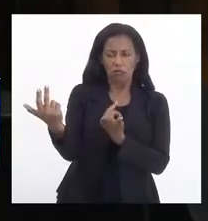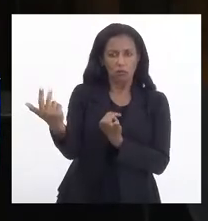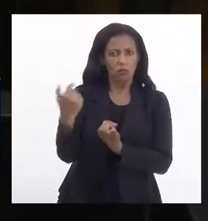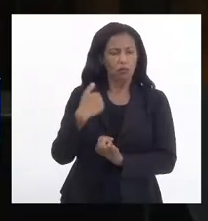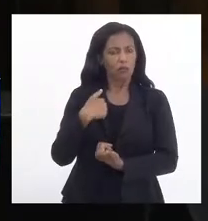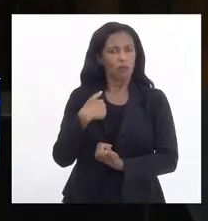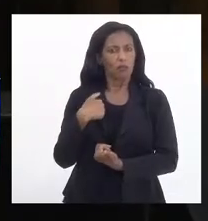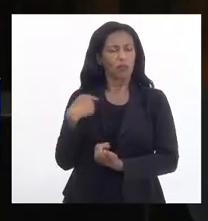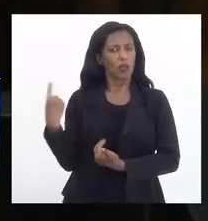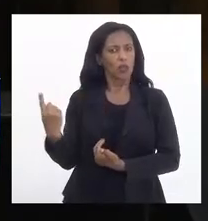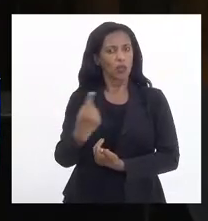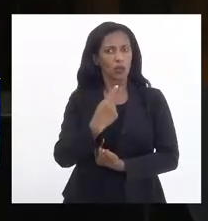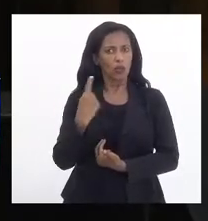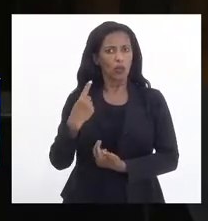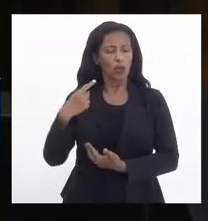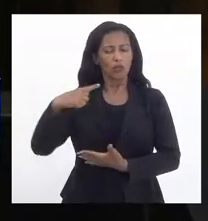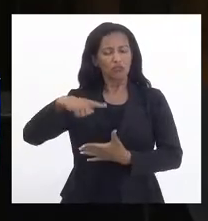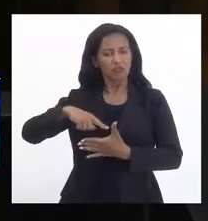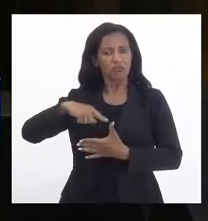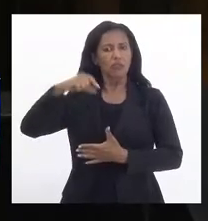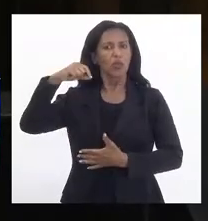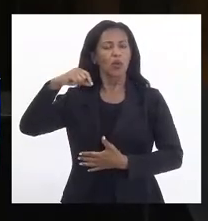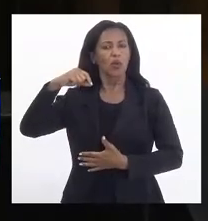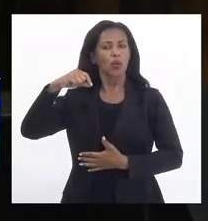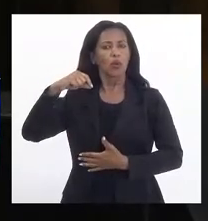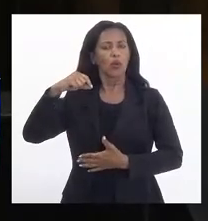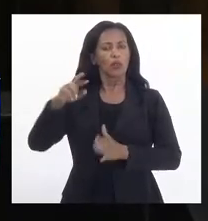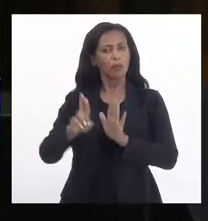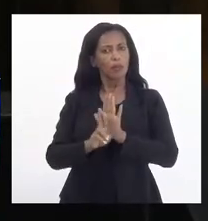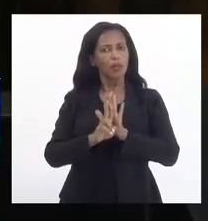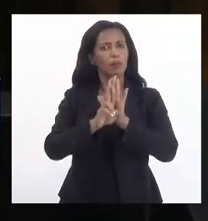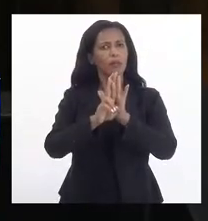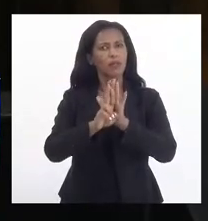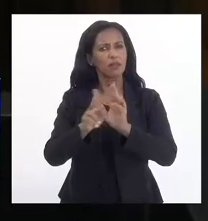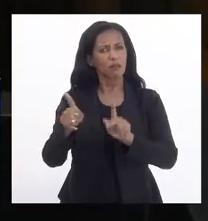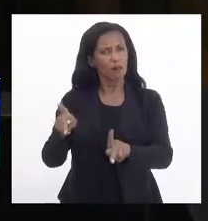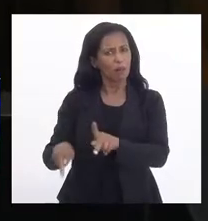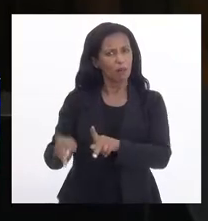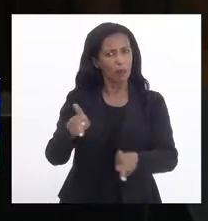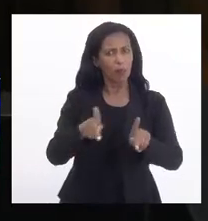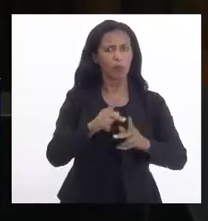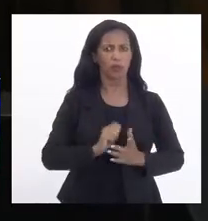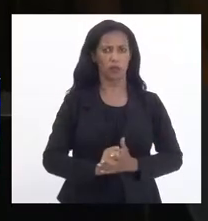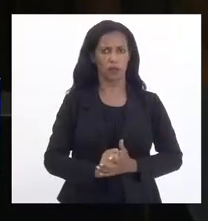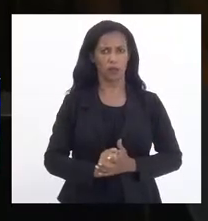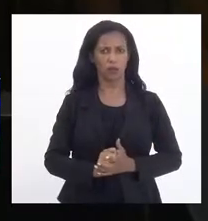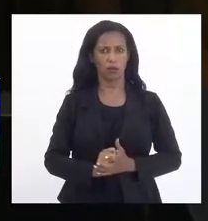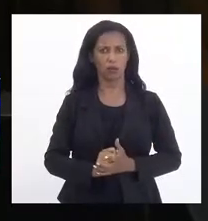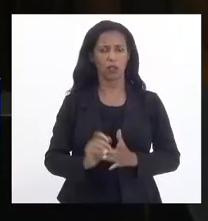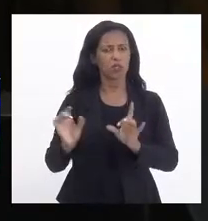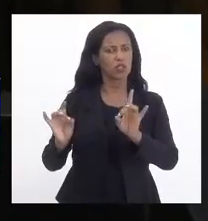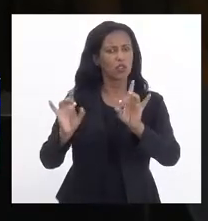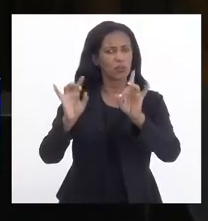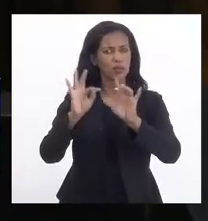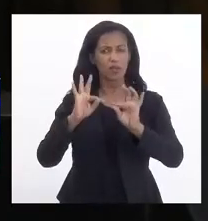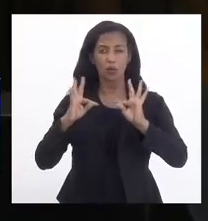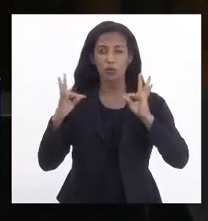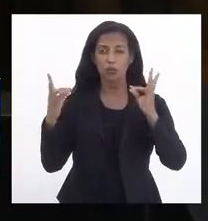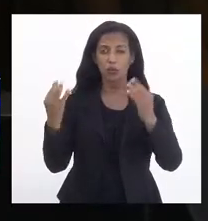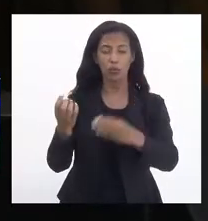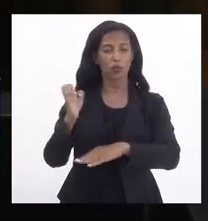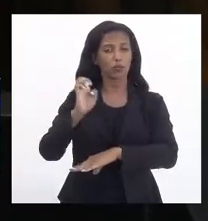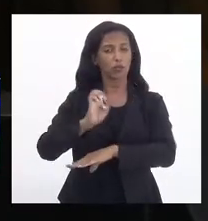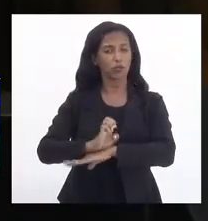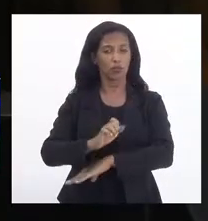para representar uma população. Eu, em especial, todo o estado do Rio de Janeiro. Mas, em